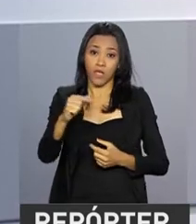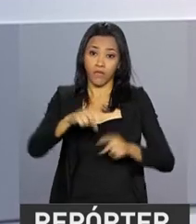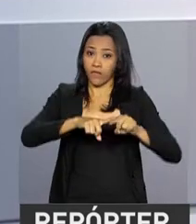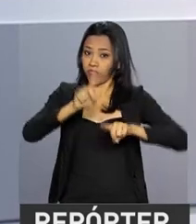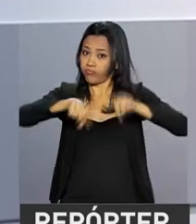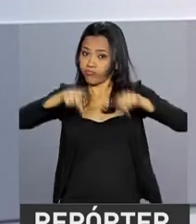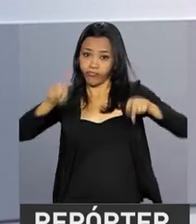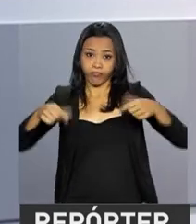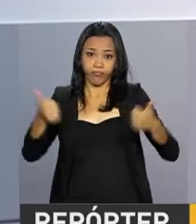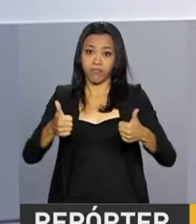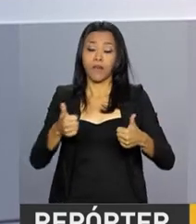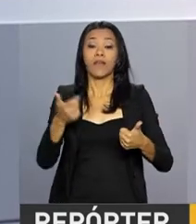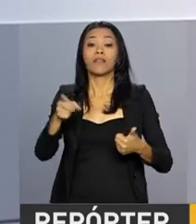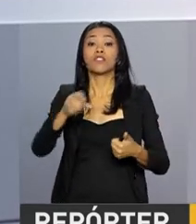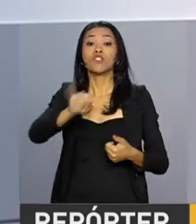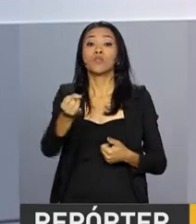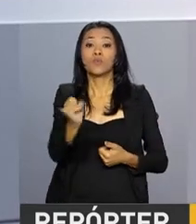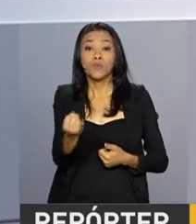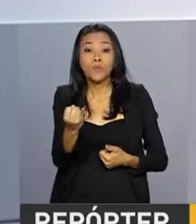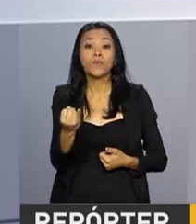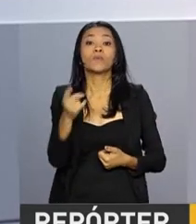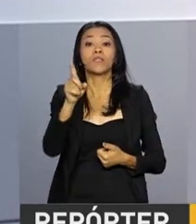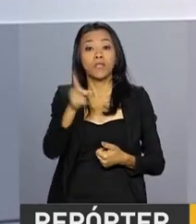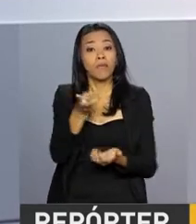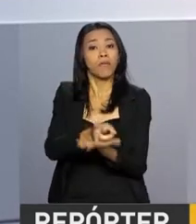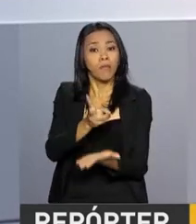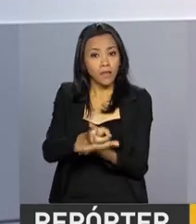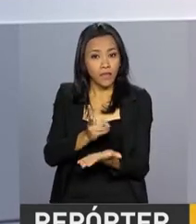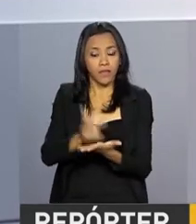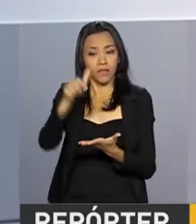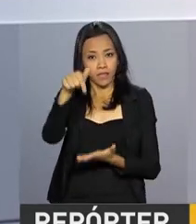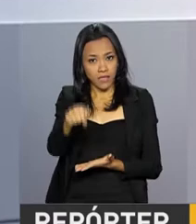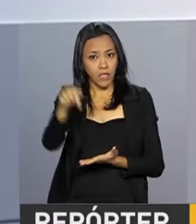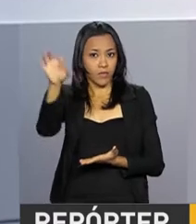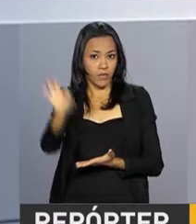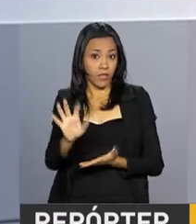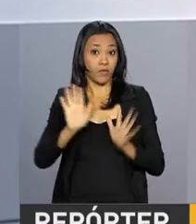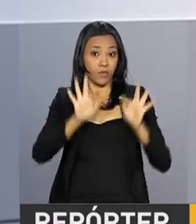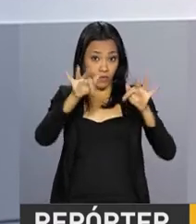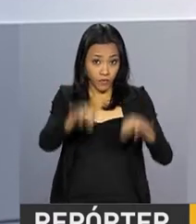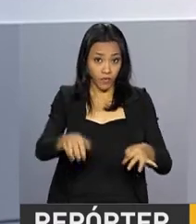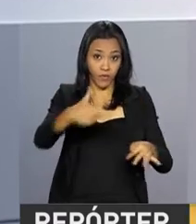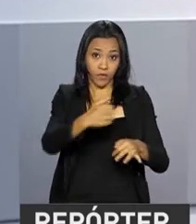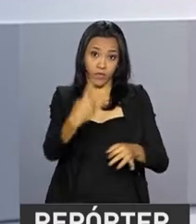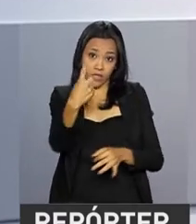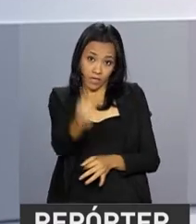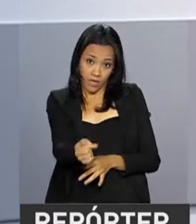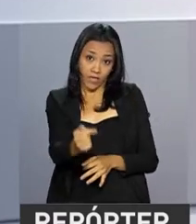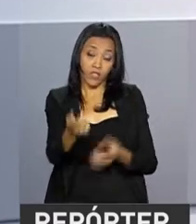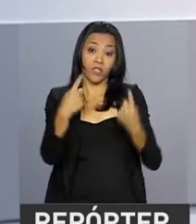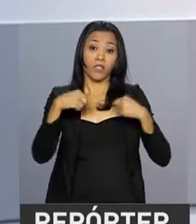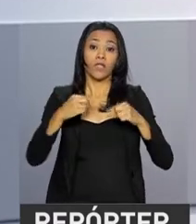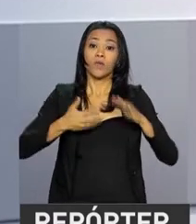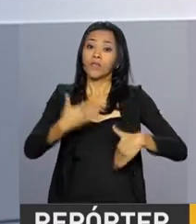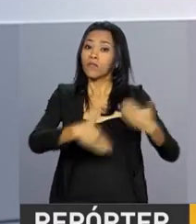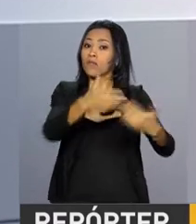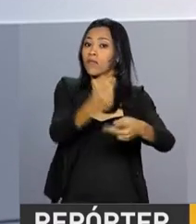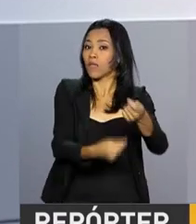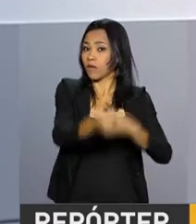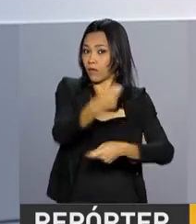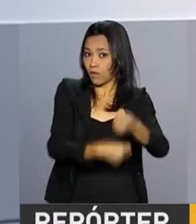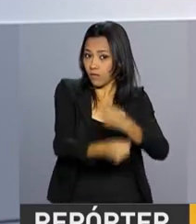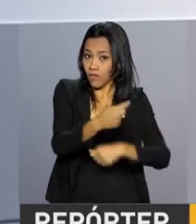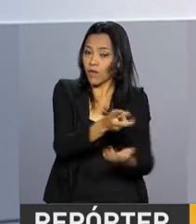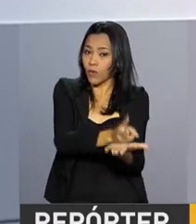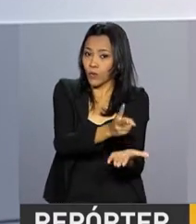alteração na projeção da taxa básica de juros, a Selic, que permanece em 7% ao final de 2017. Para o crescimento da economia, a